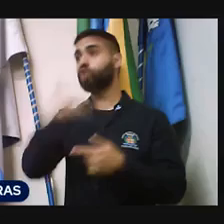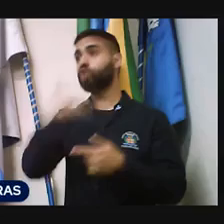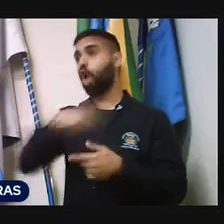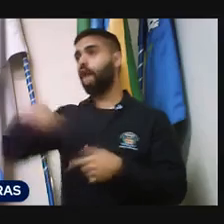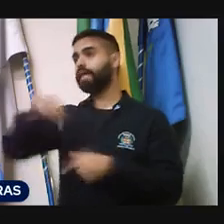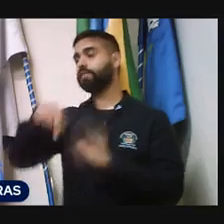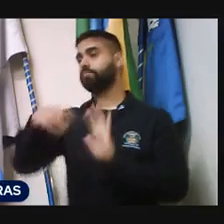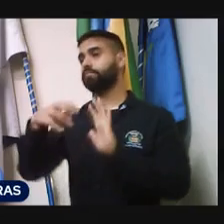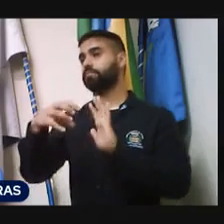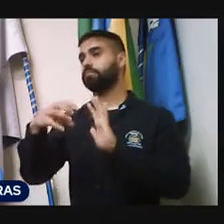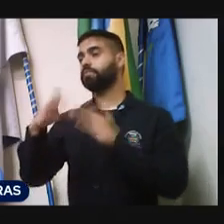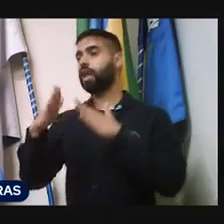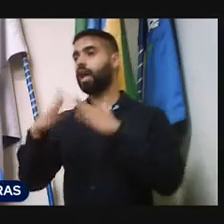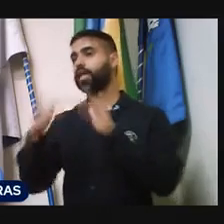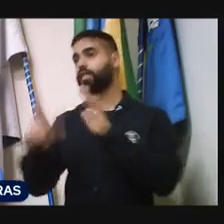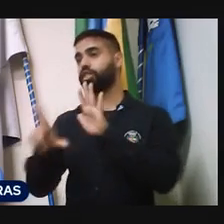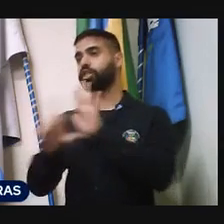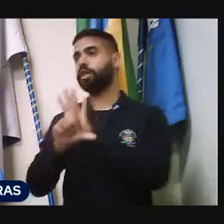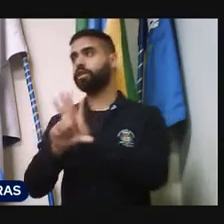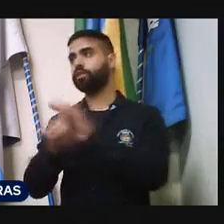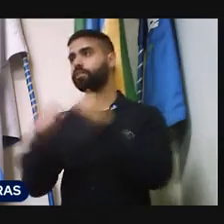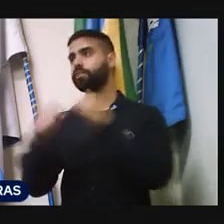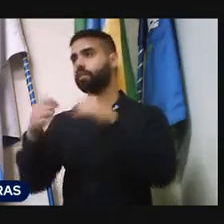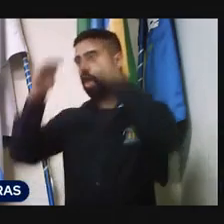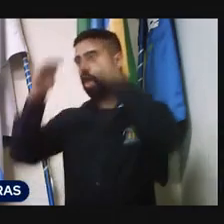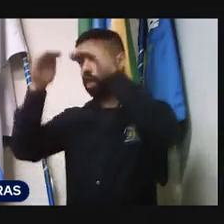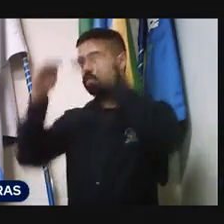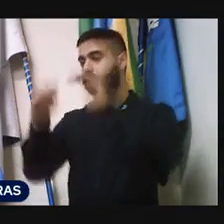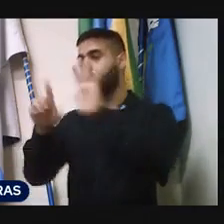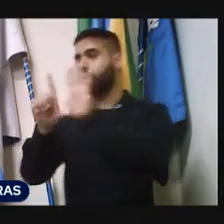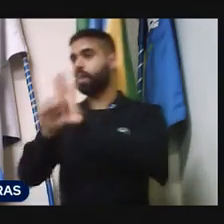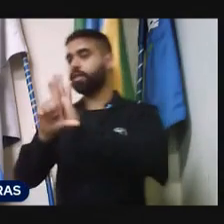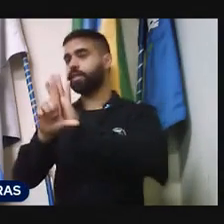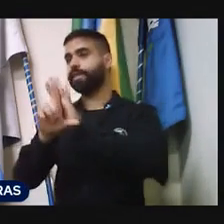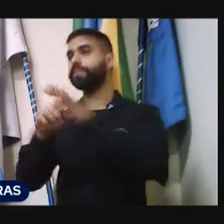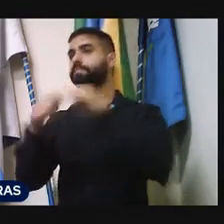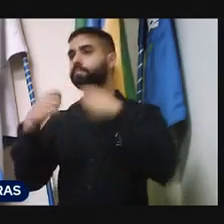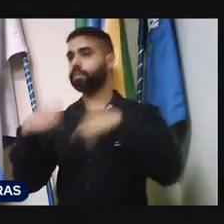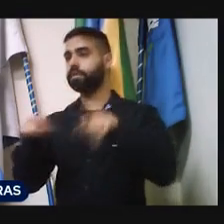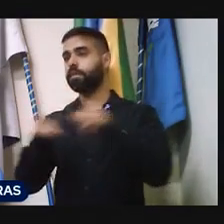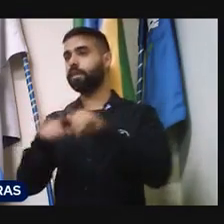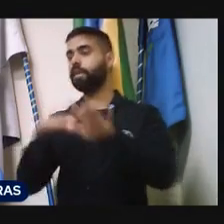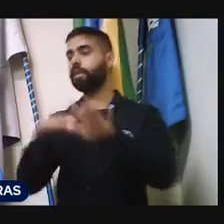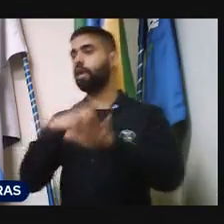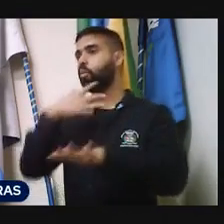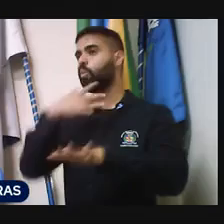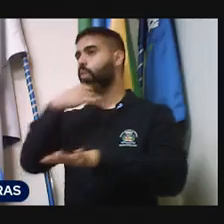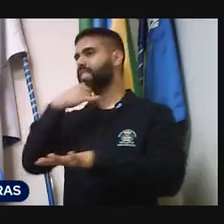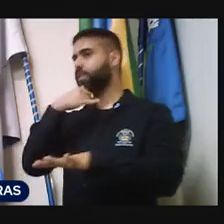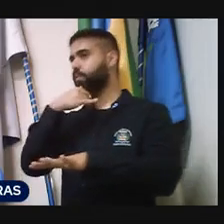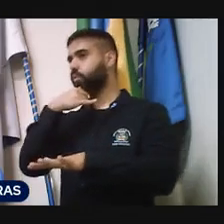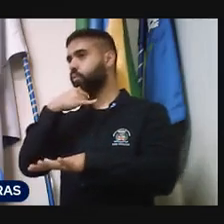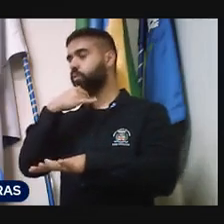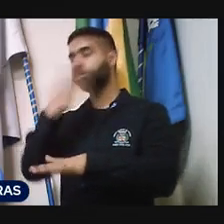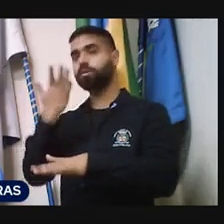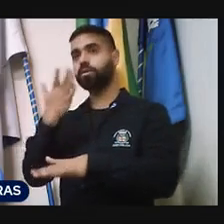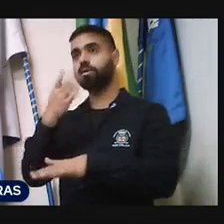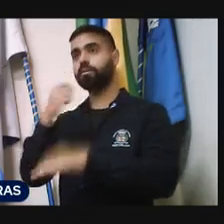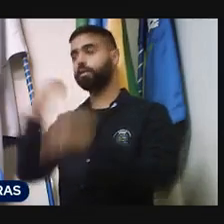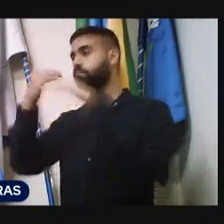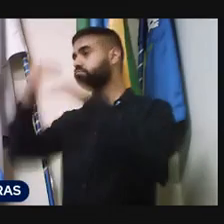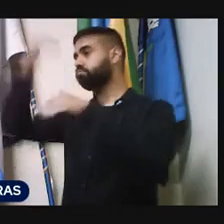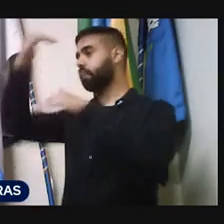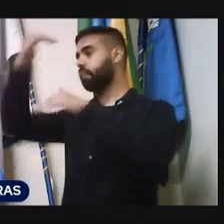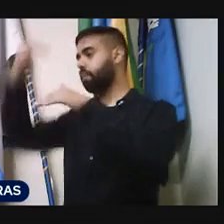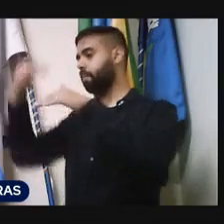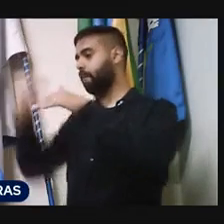numa casa de leis então a gente precisa que as leis sejam respeitados a gente precisa Então começar a dar o exemplo o exemplo tem que ser começar de cima